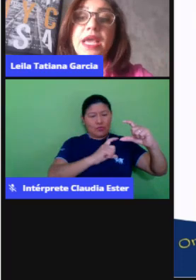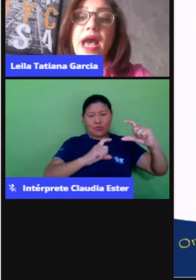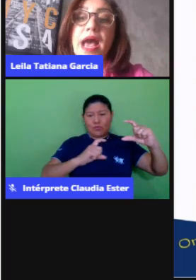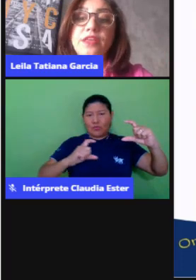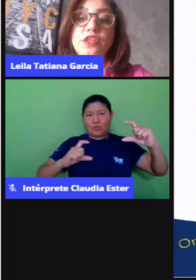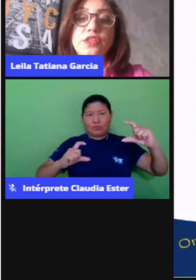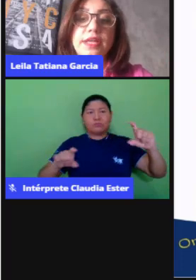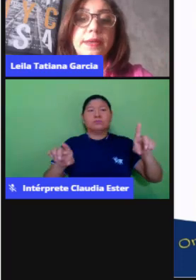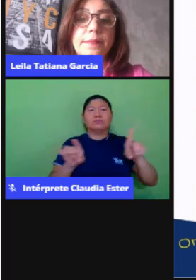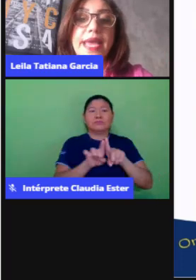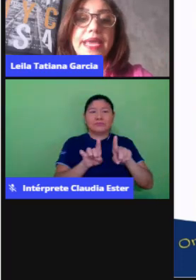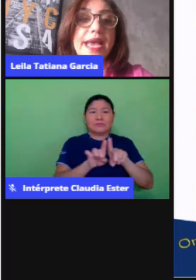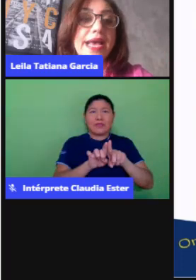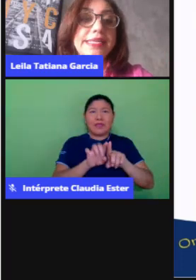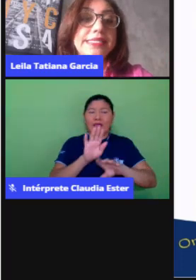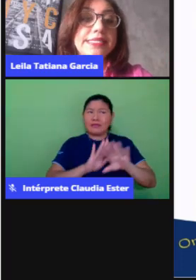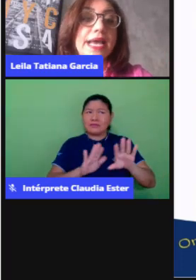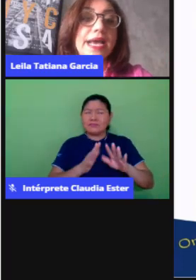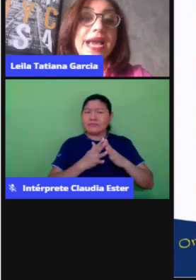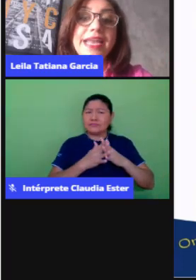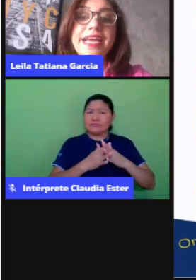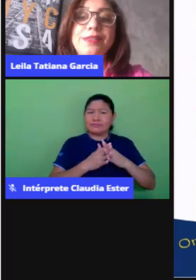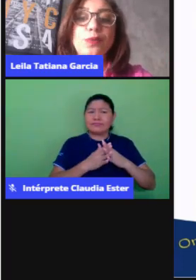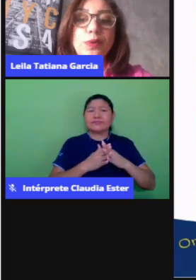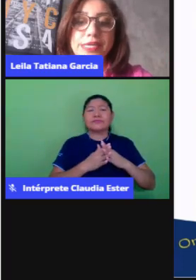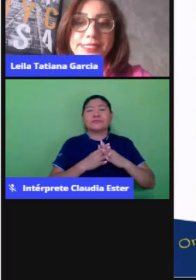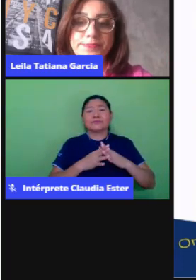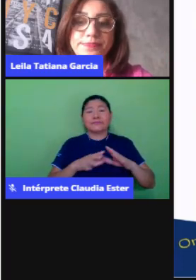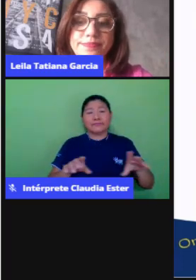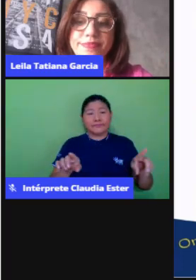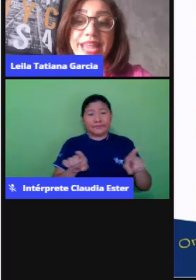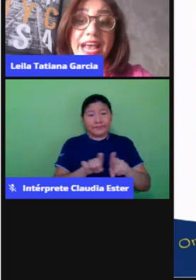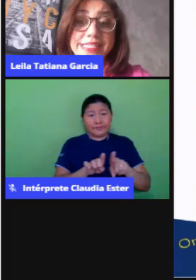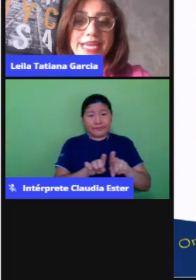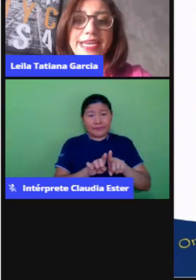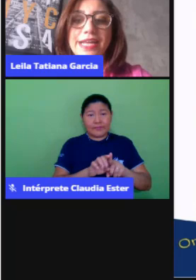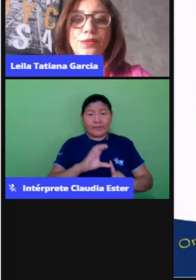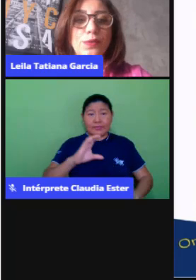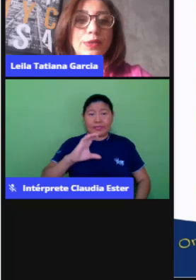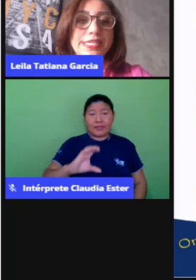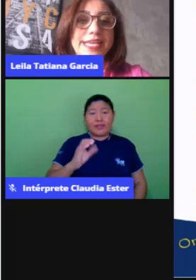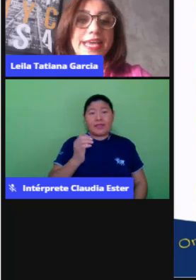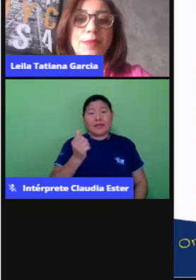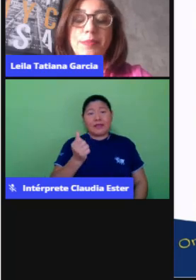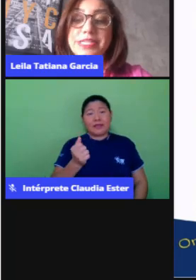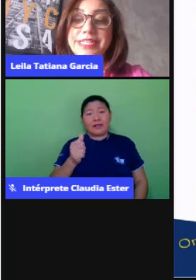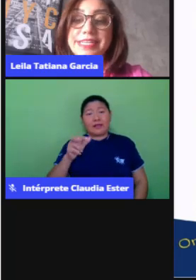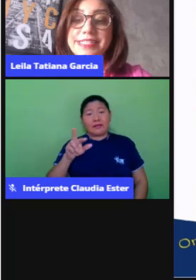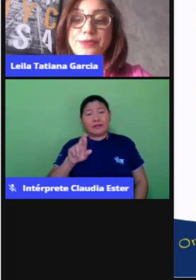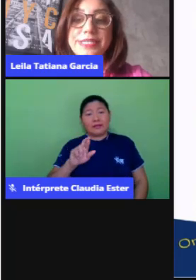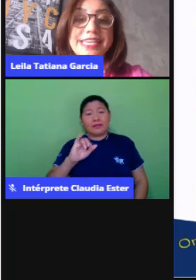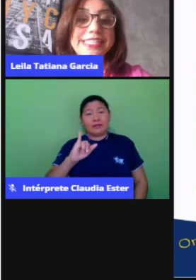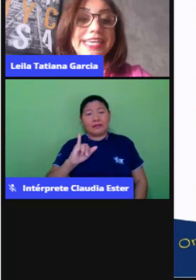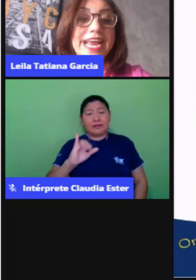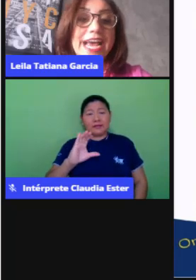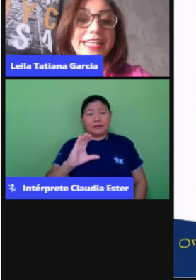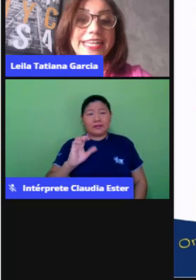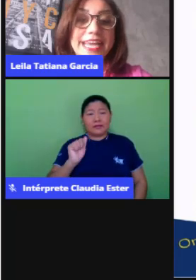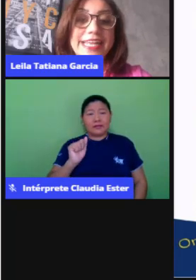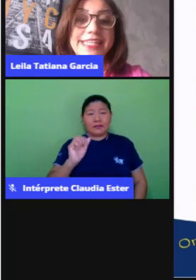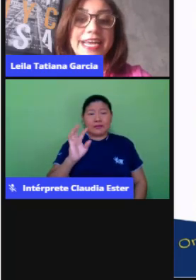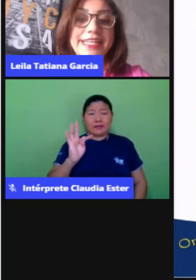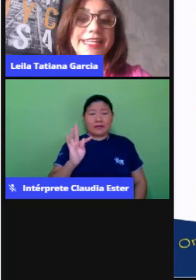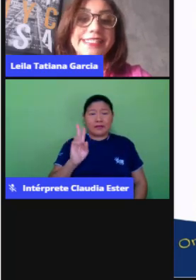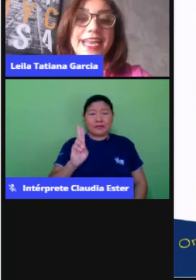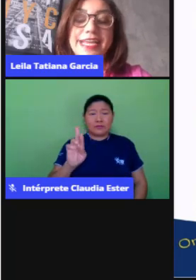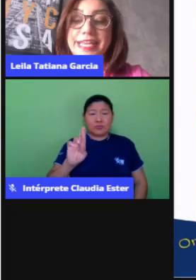tá? A gente tem também as caricaturas. As caricaturas é uma apresentação exagerada,